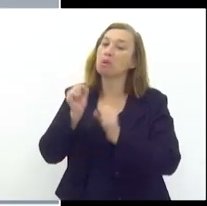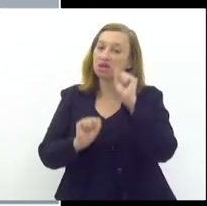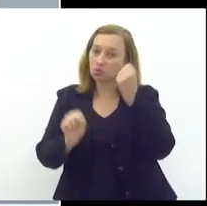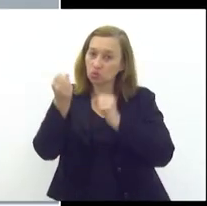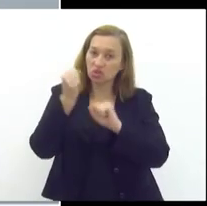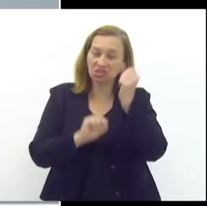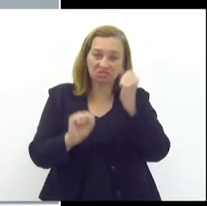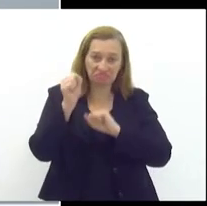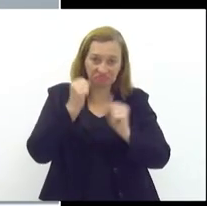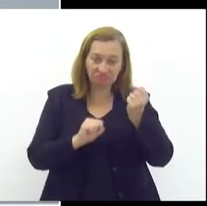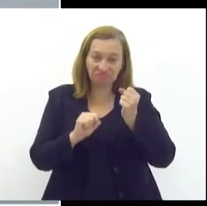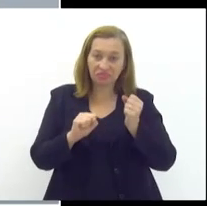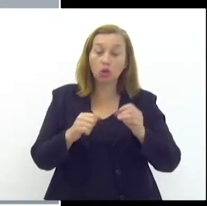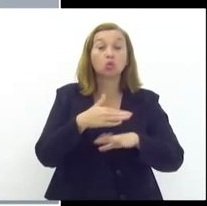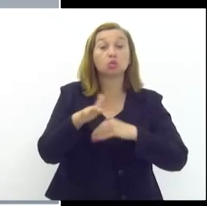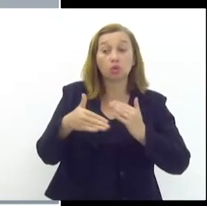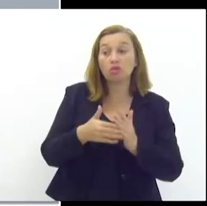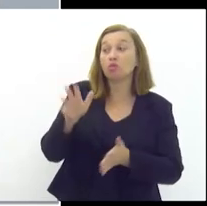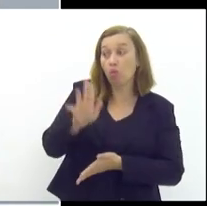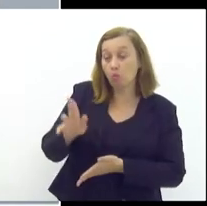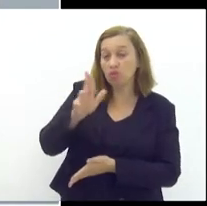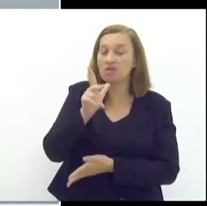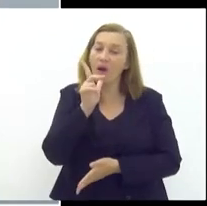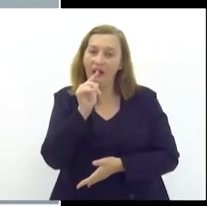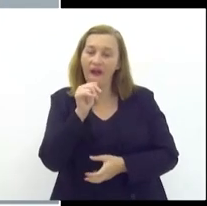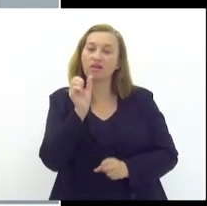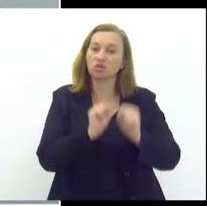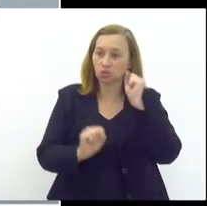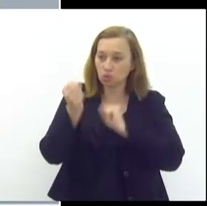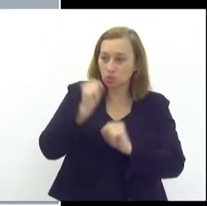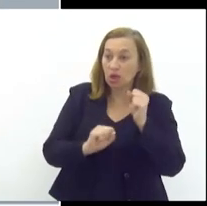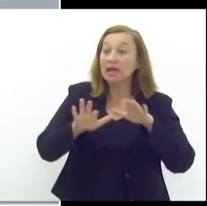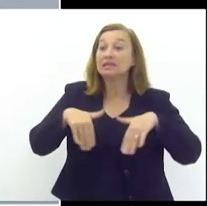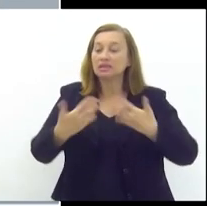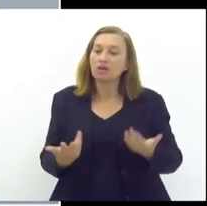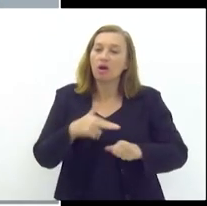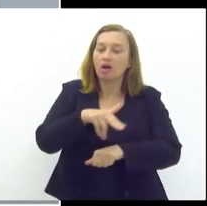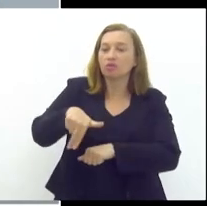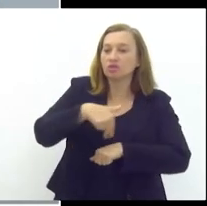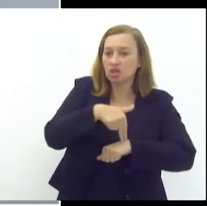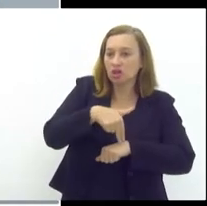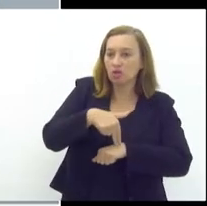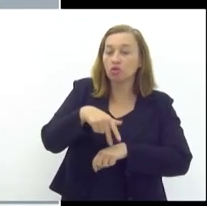então aí a união está livre para fazer o que quiser